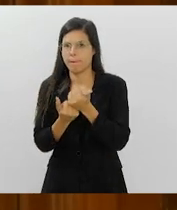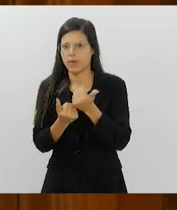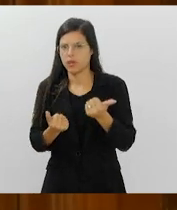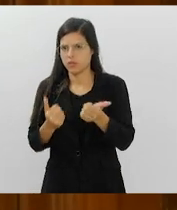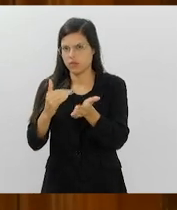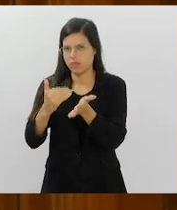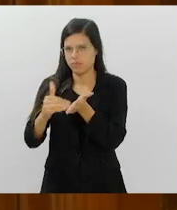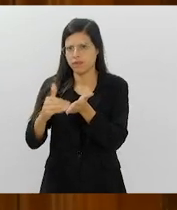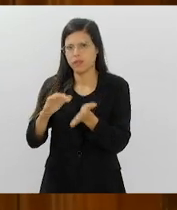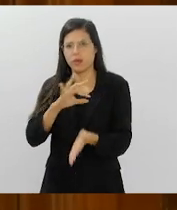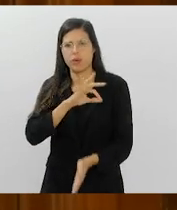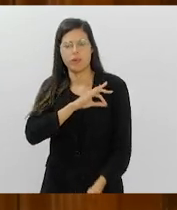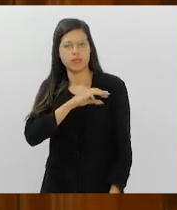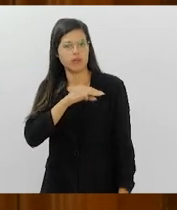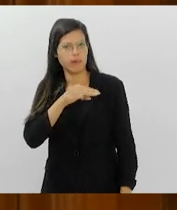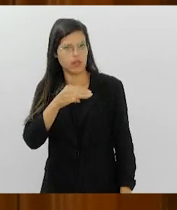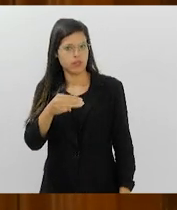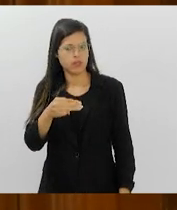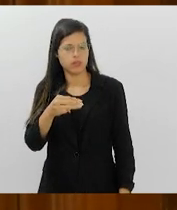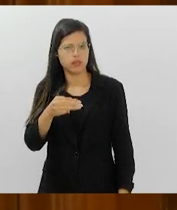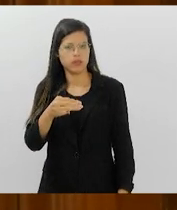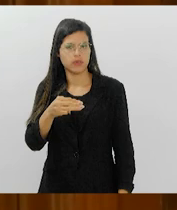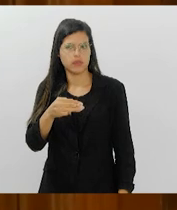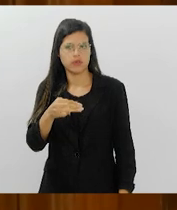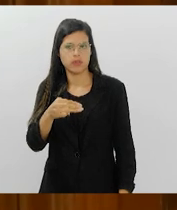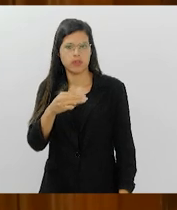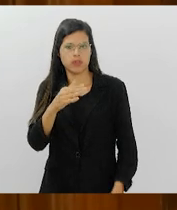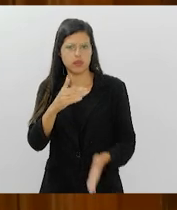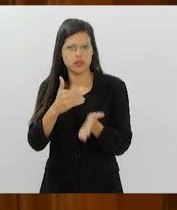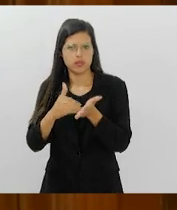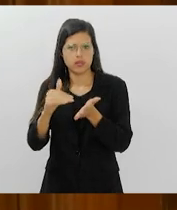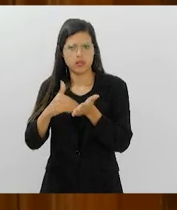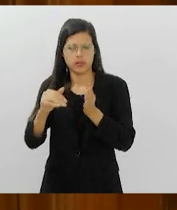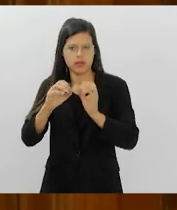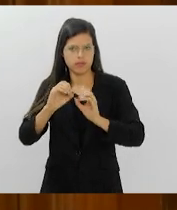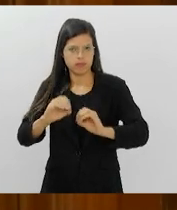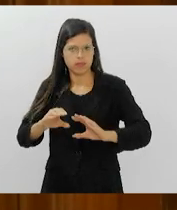de Polícia Militar, né, e a Secretaria de Educação,